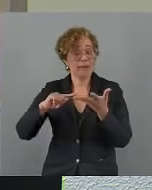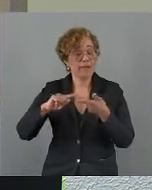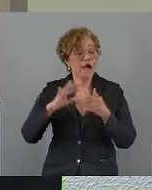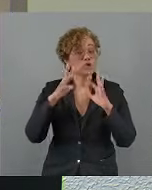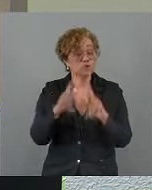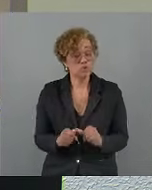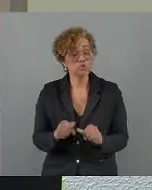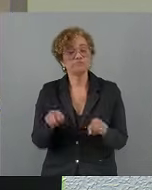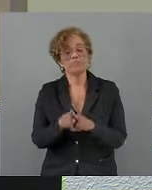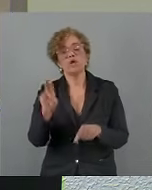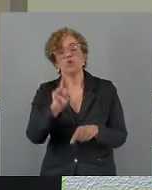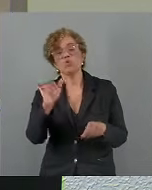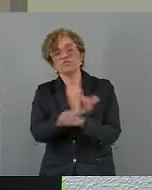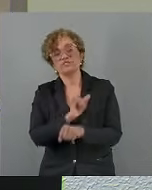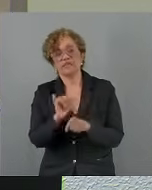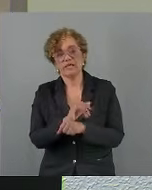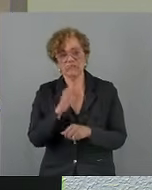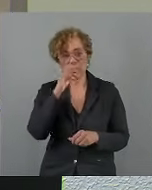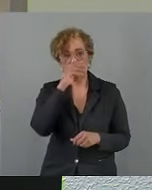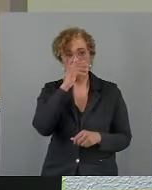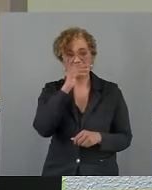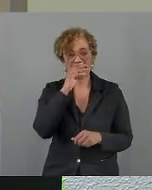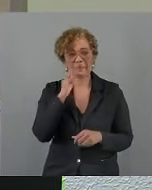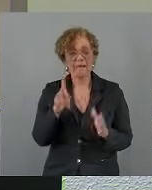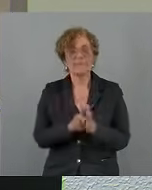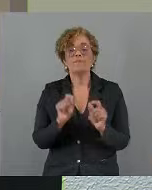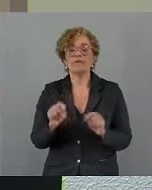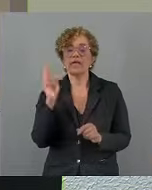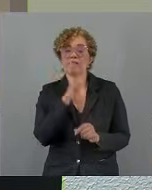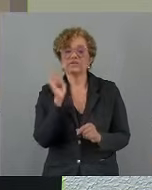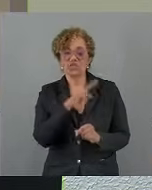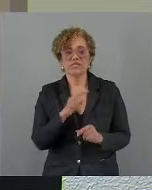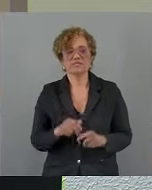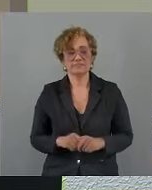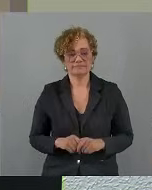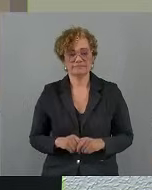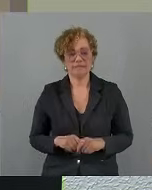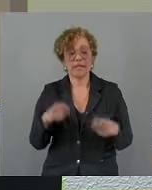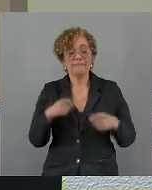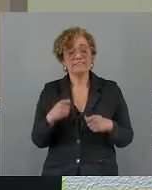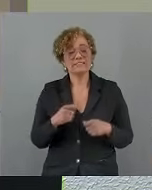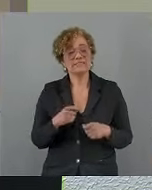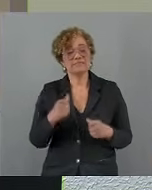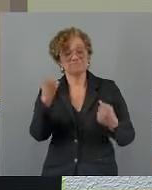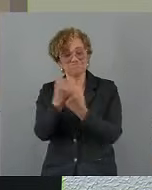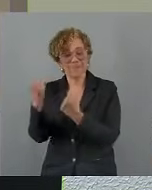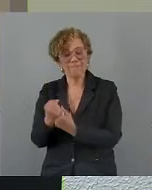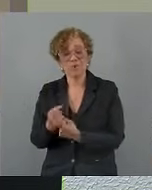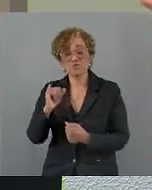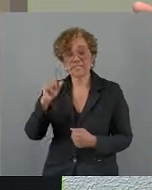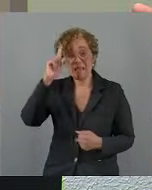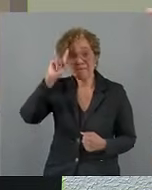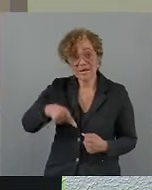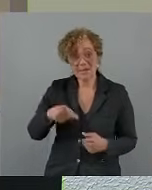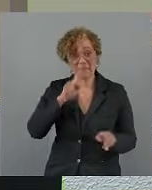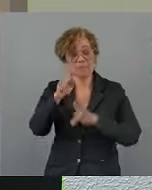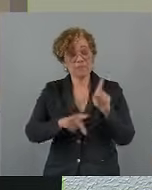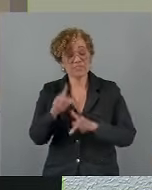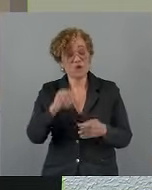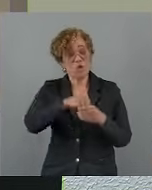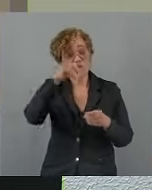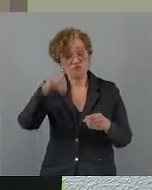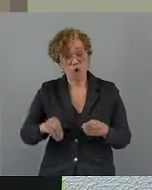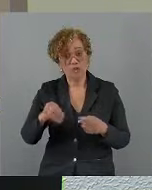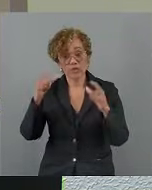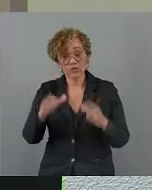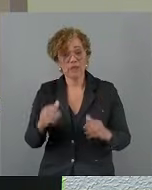que essa estratégia de dissuasão focada é emergencial, é pronto-socorro. É pronto-socorro. Porque assim, se alguém manda a população para fora do